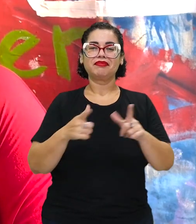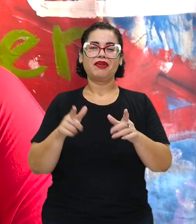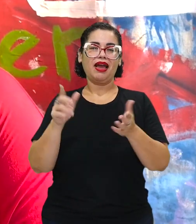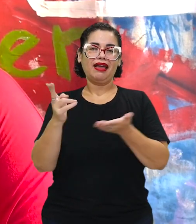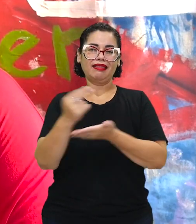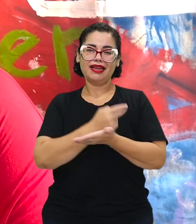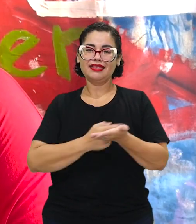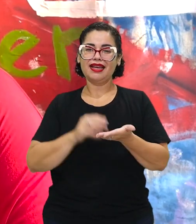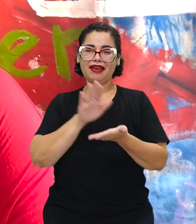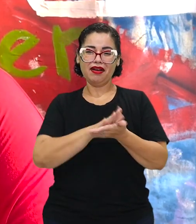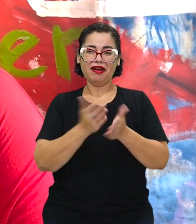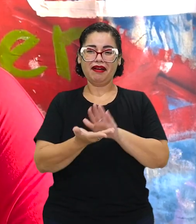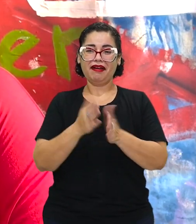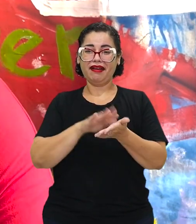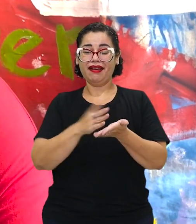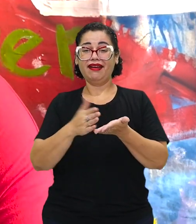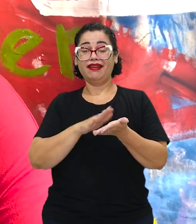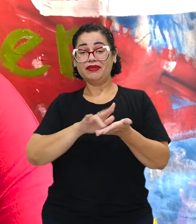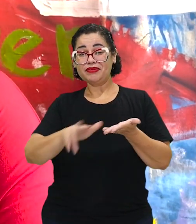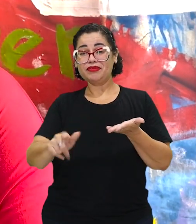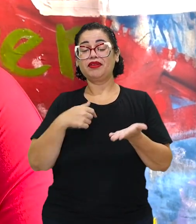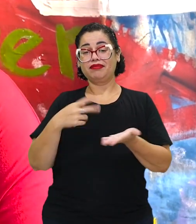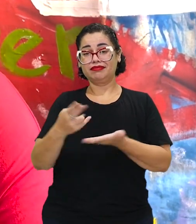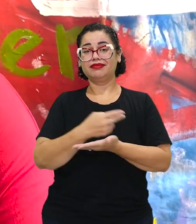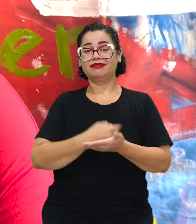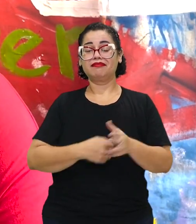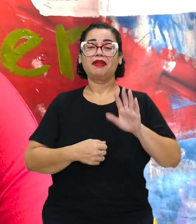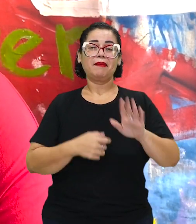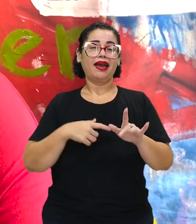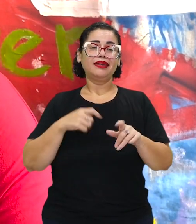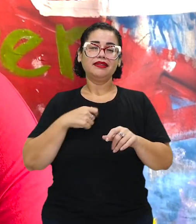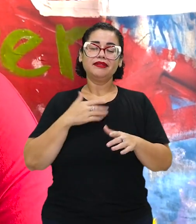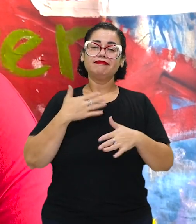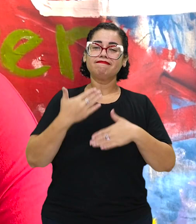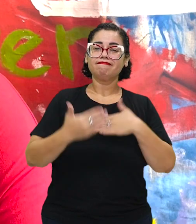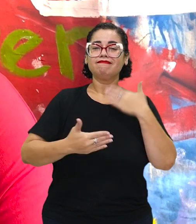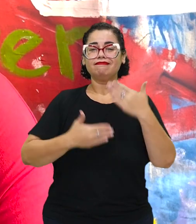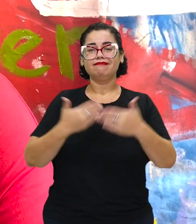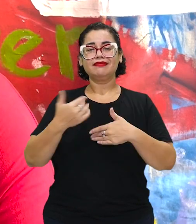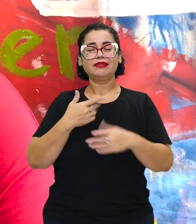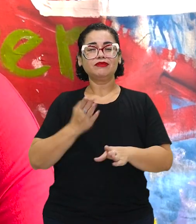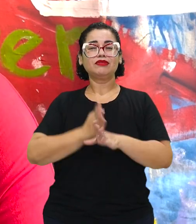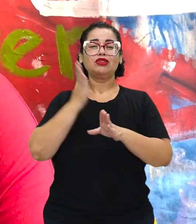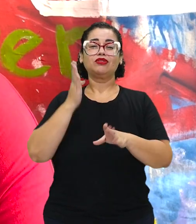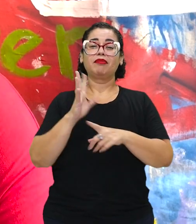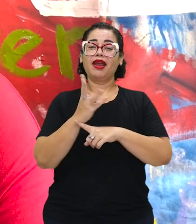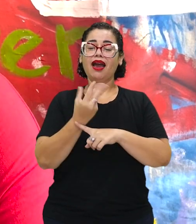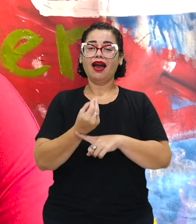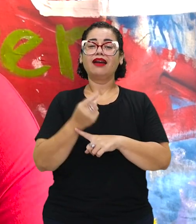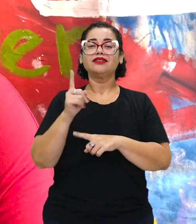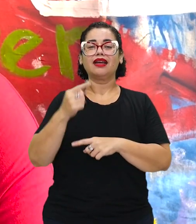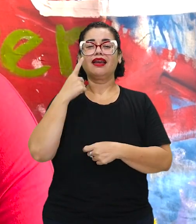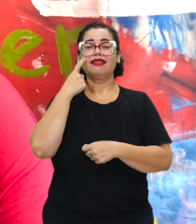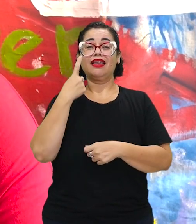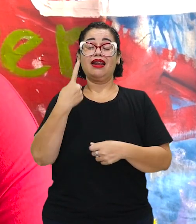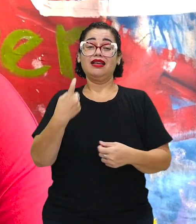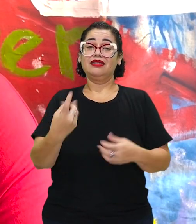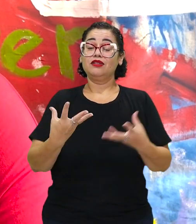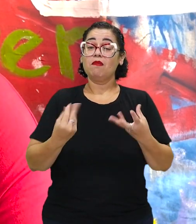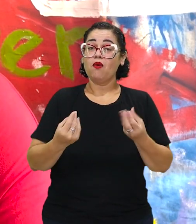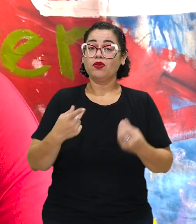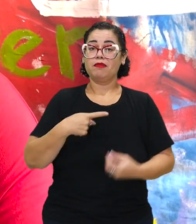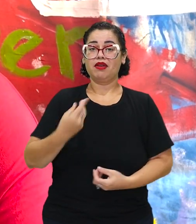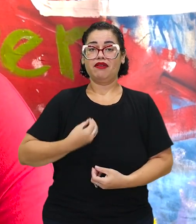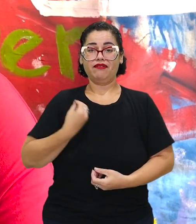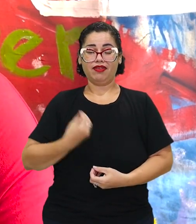capa, contra capa, essas coisas. Mas eu fui descobrindo que a arte era uma coisa muito interessante na minha